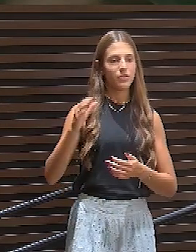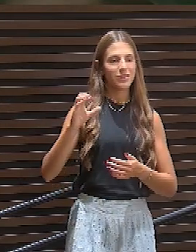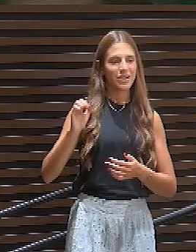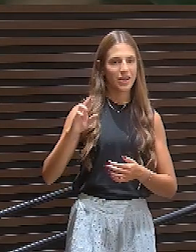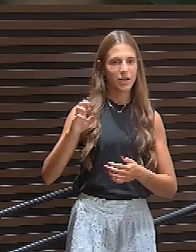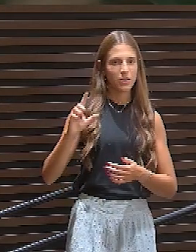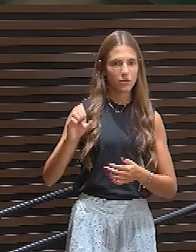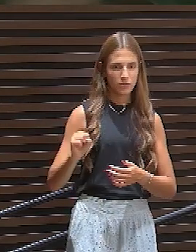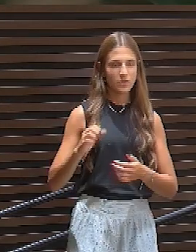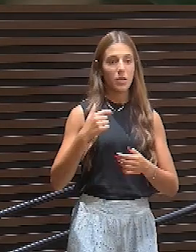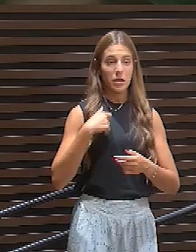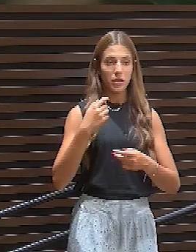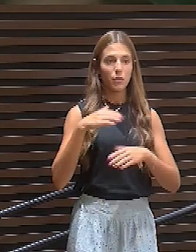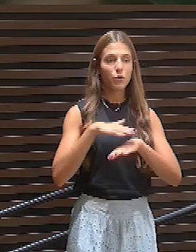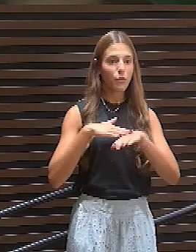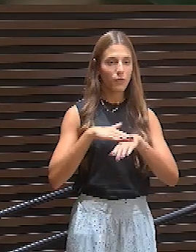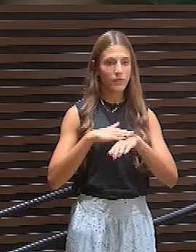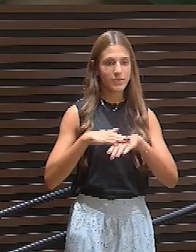por telefone na hora.